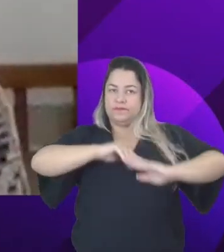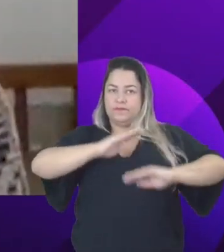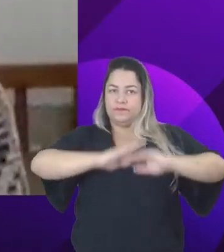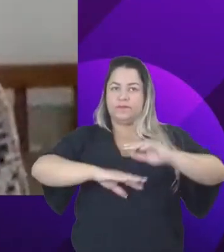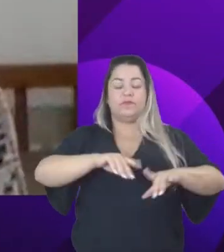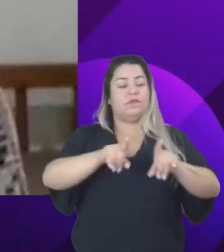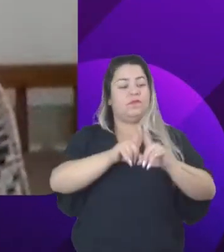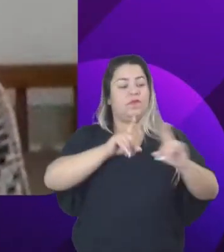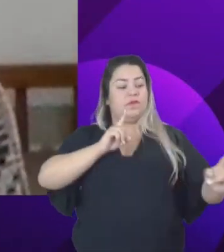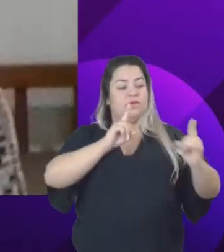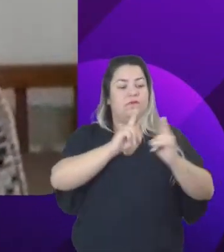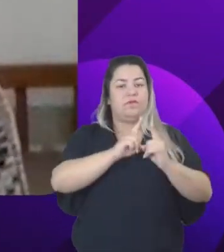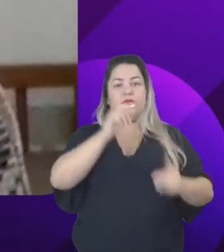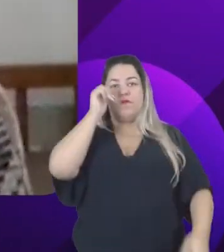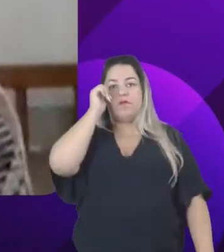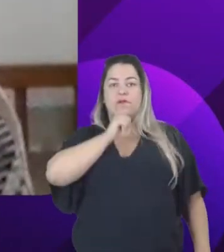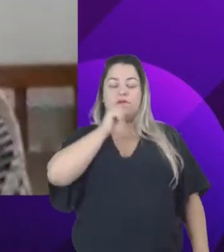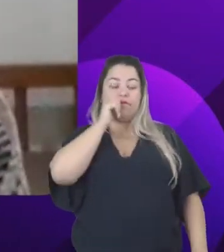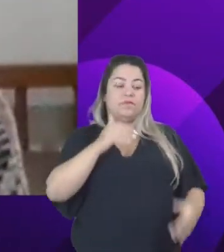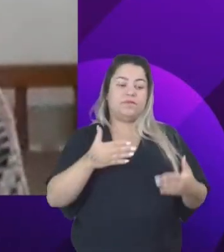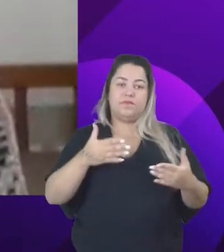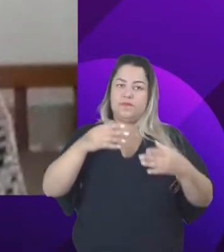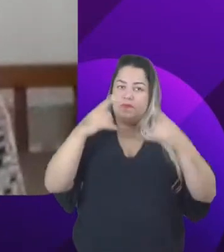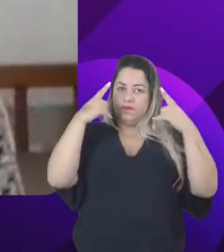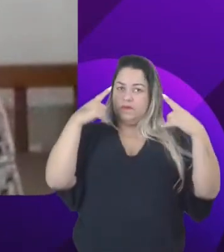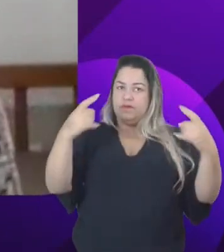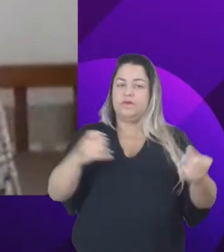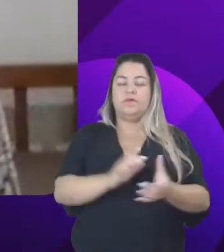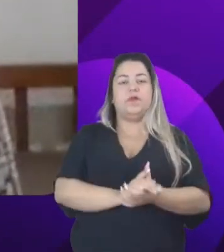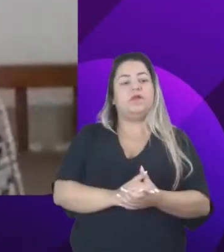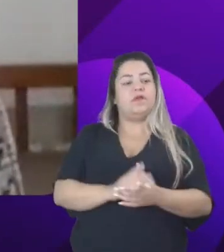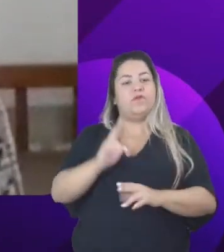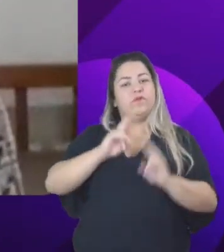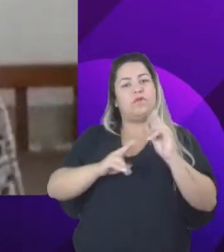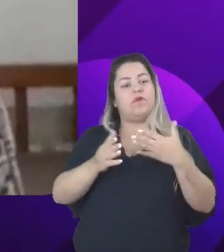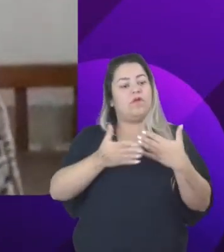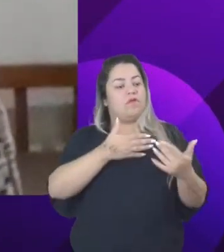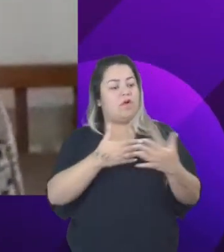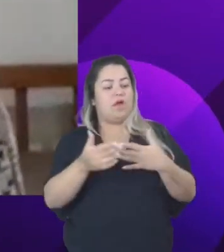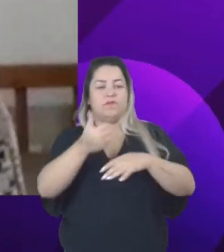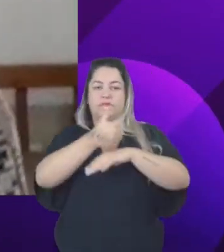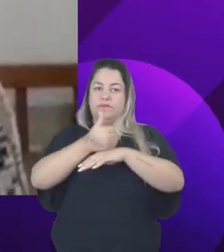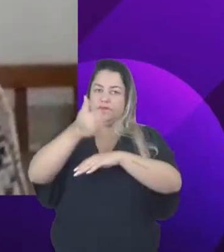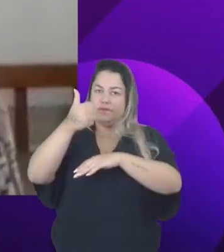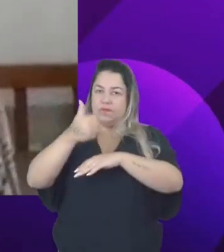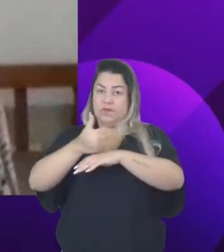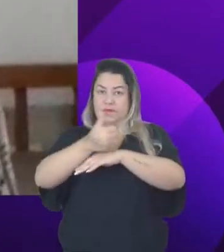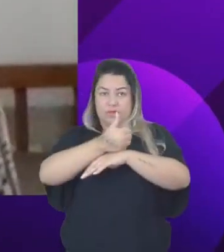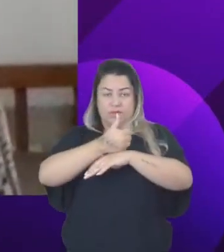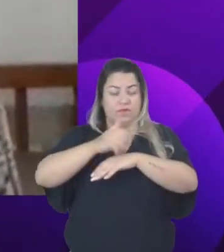o atendimento daquela mulher em situação de violência, verificando quais são as melhores alternativas, as